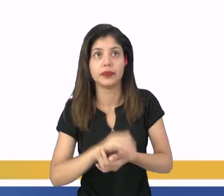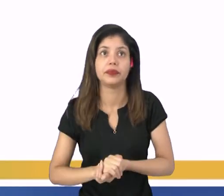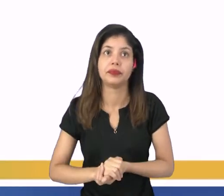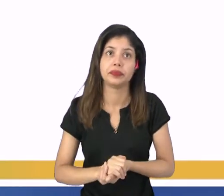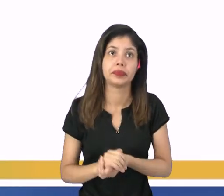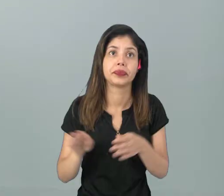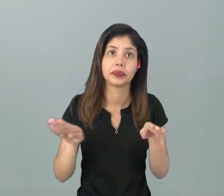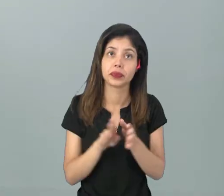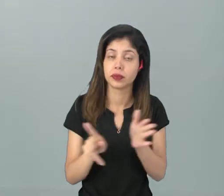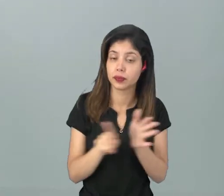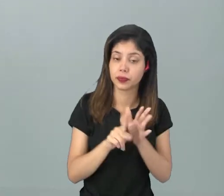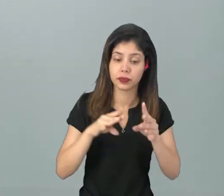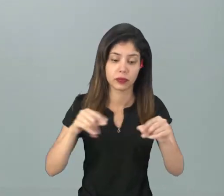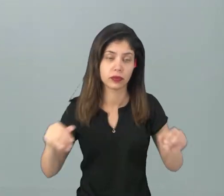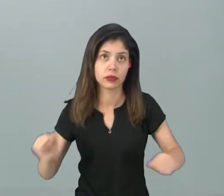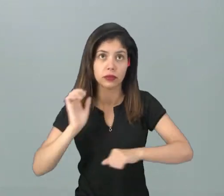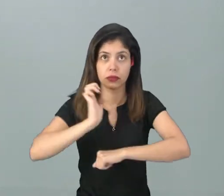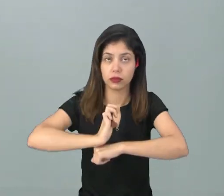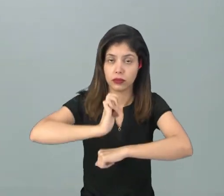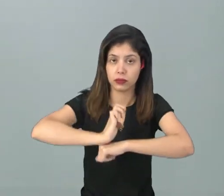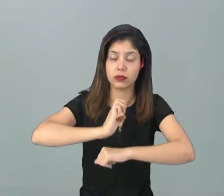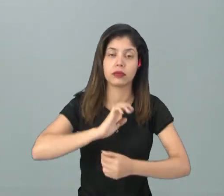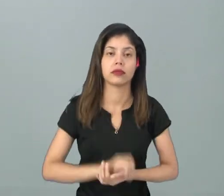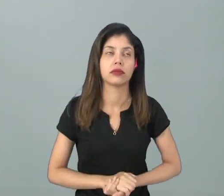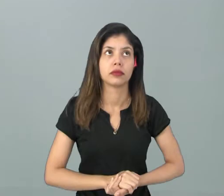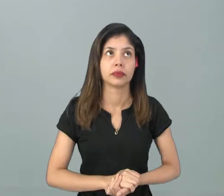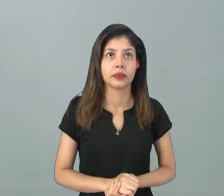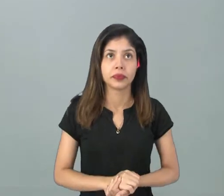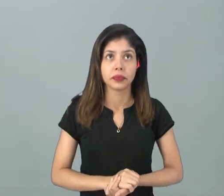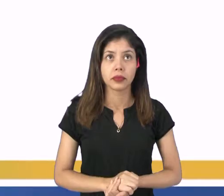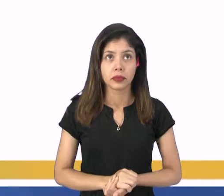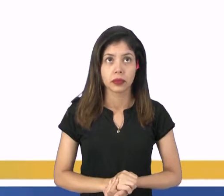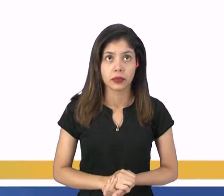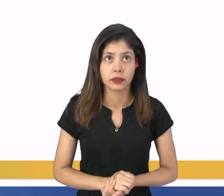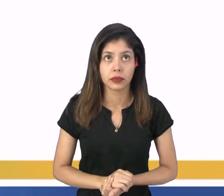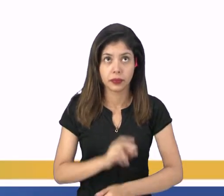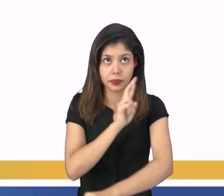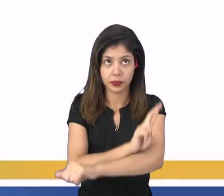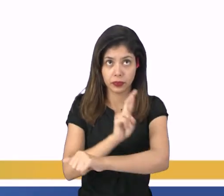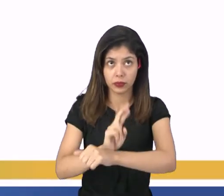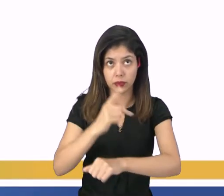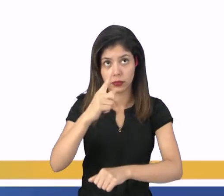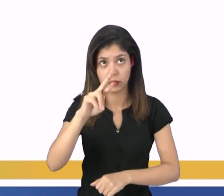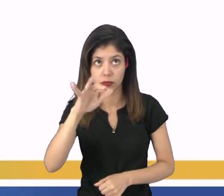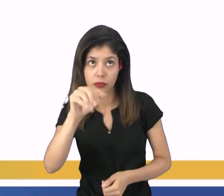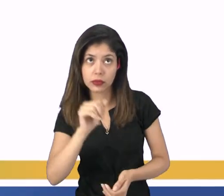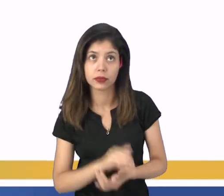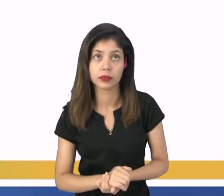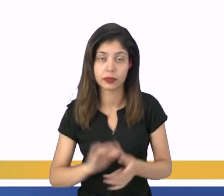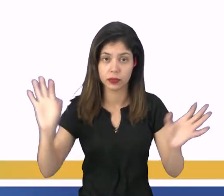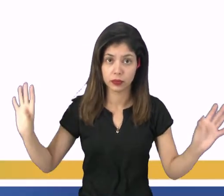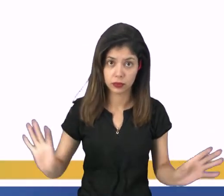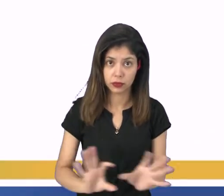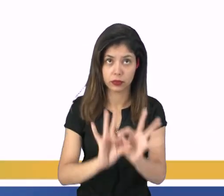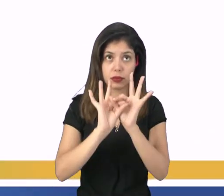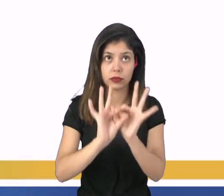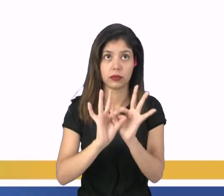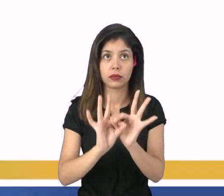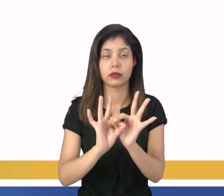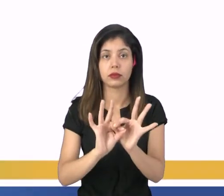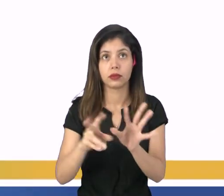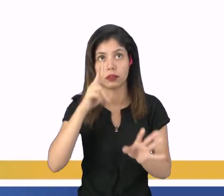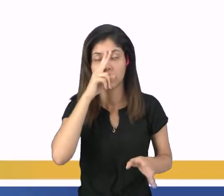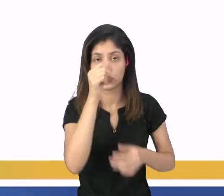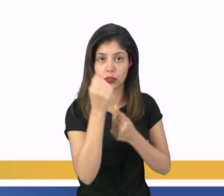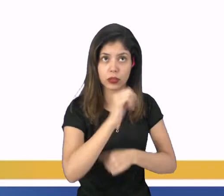propriedade da terra, ficava a cargo do Estado, certo? A religião politeísta, adorava vários deuses,